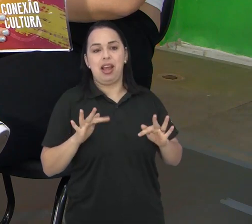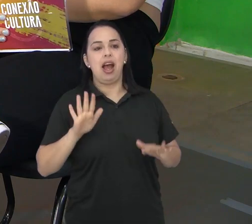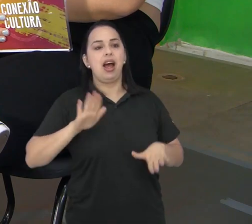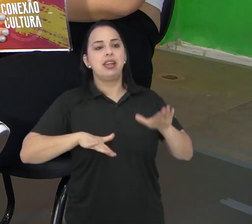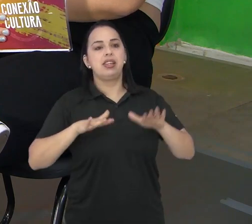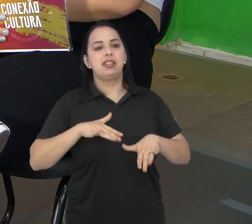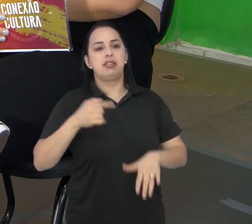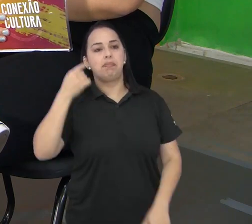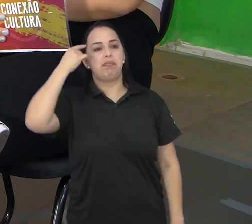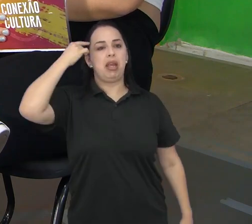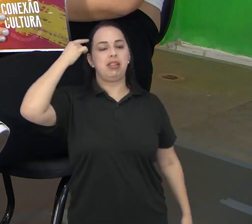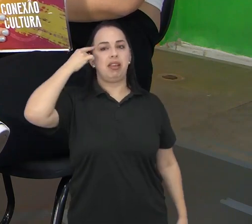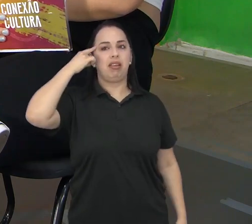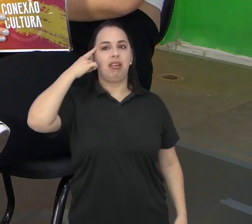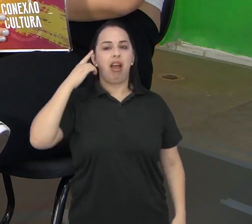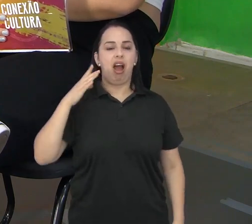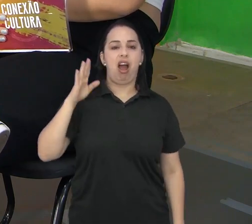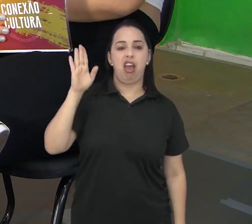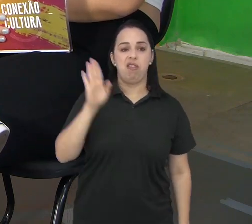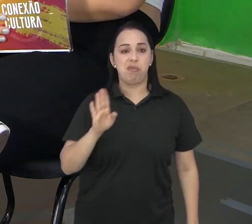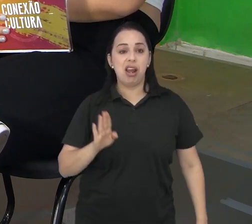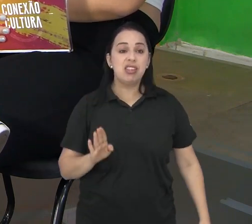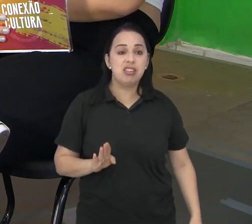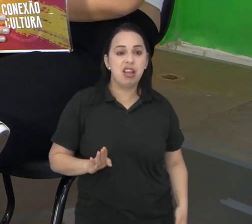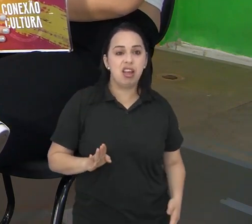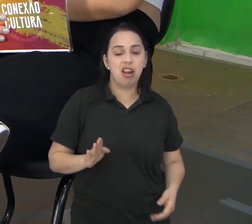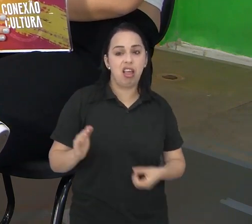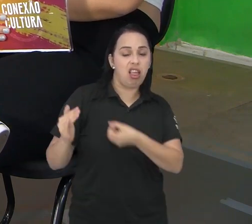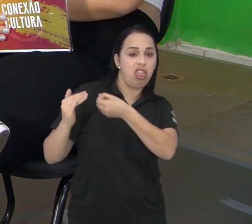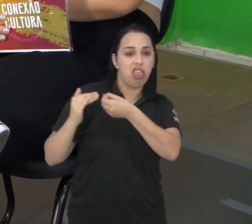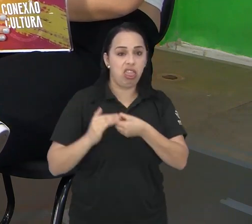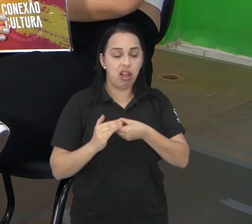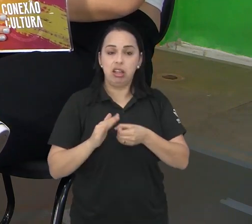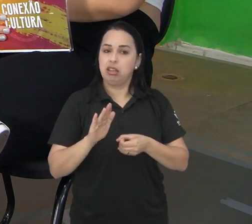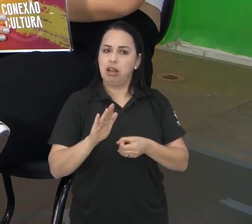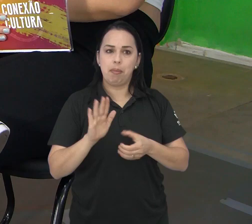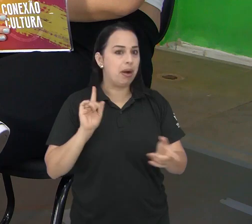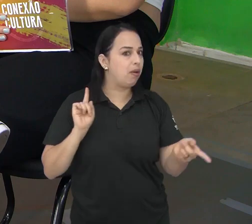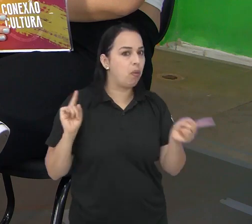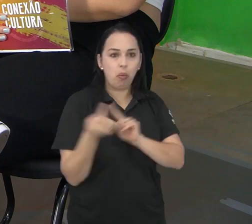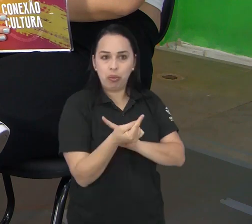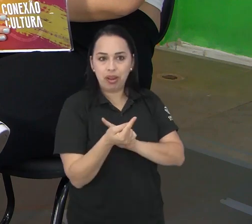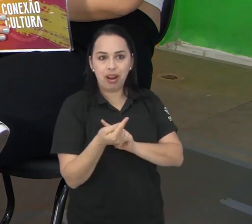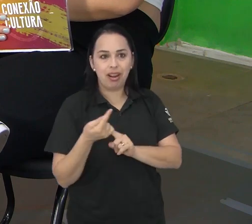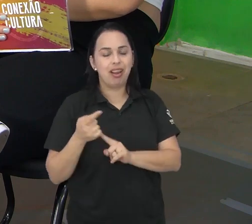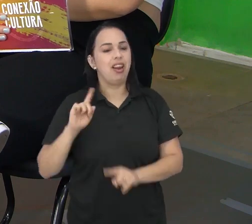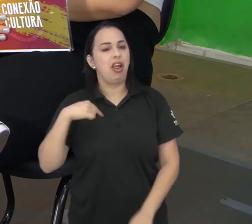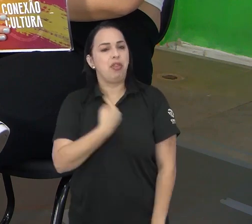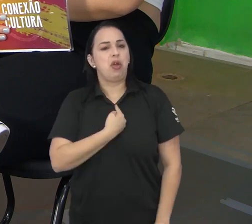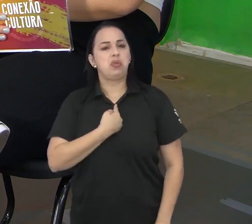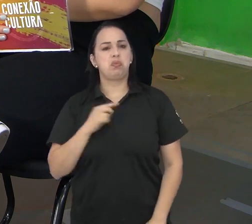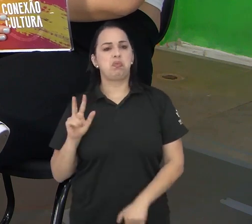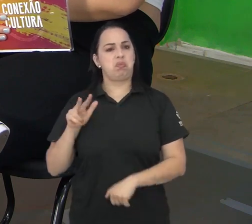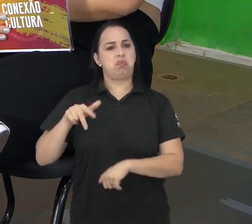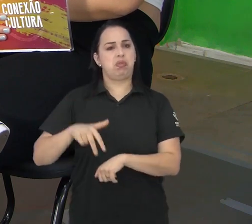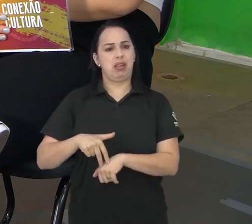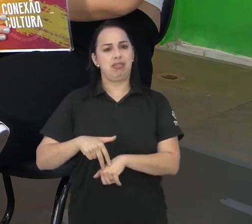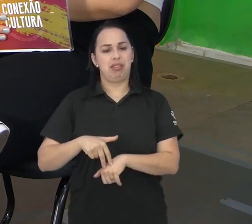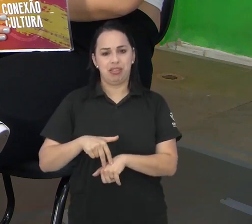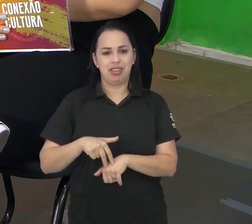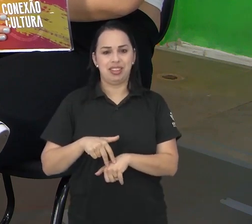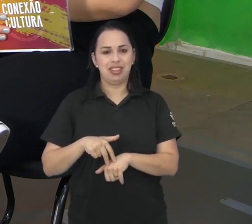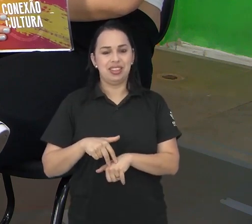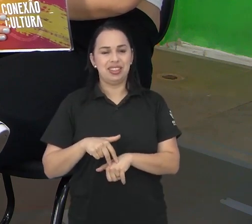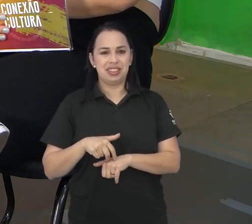sai daqui e é subjugado, é brasileiro, né, é ignorante e tal. Pelo contrário, a gente chegou lá quebrando tudo e falou,